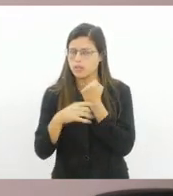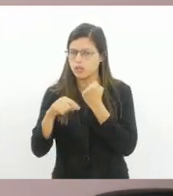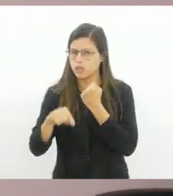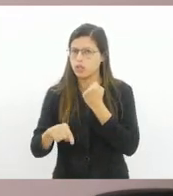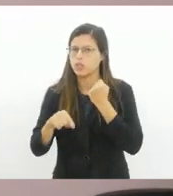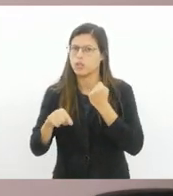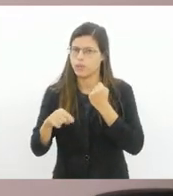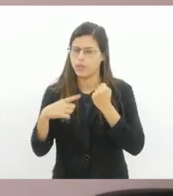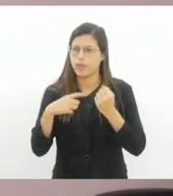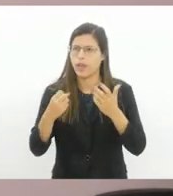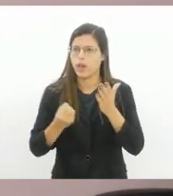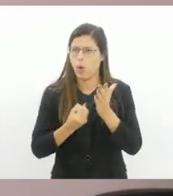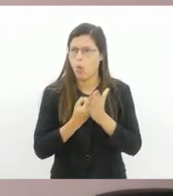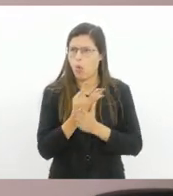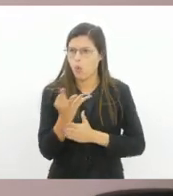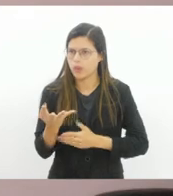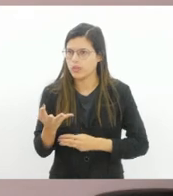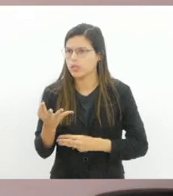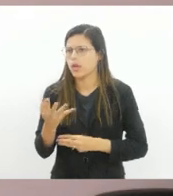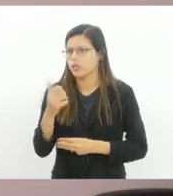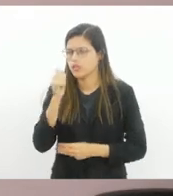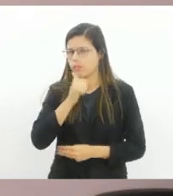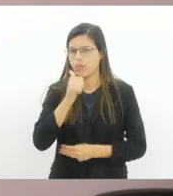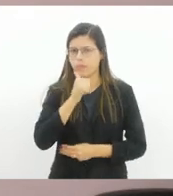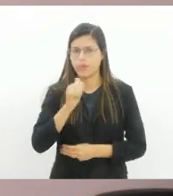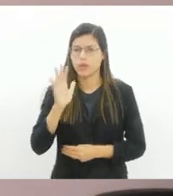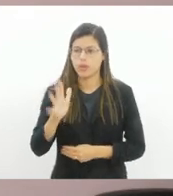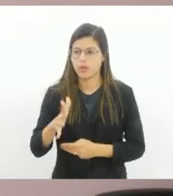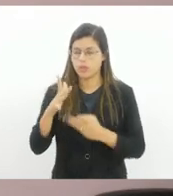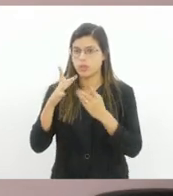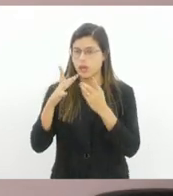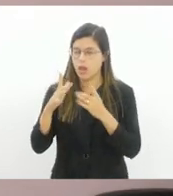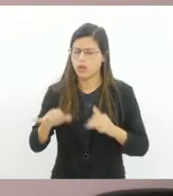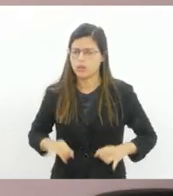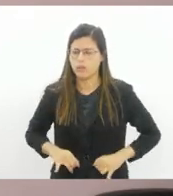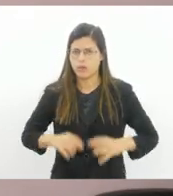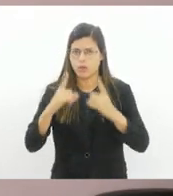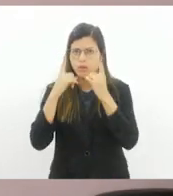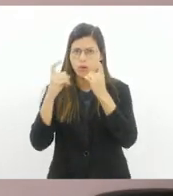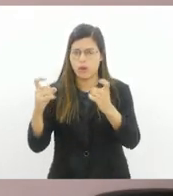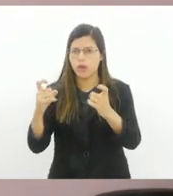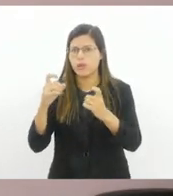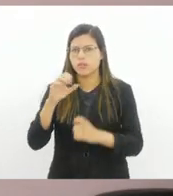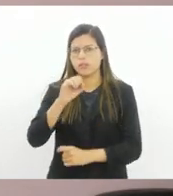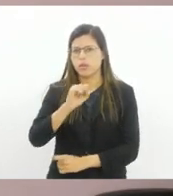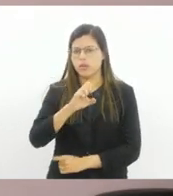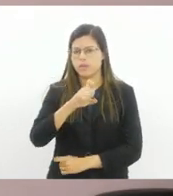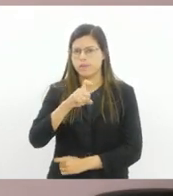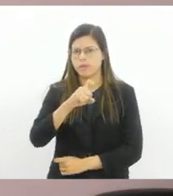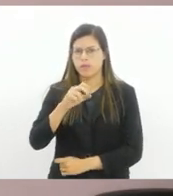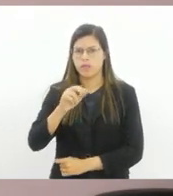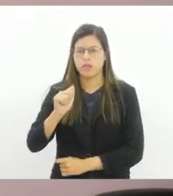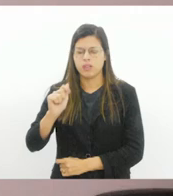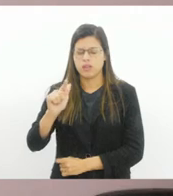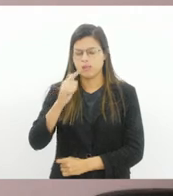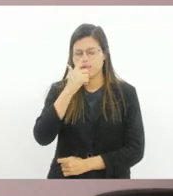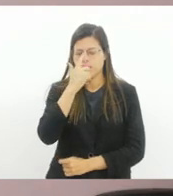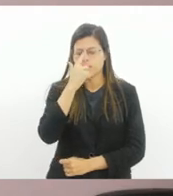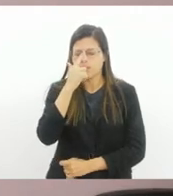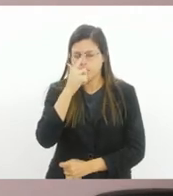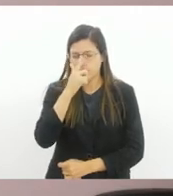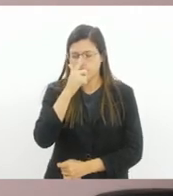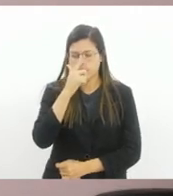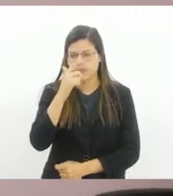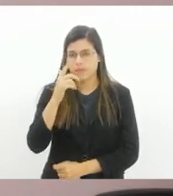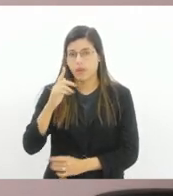uma grande quantidade de mulheres que já sofreram violências sexuais, mas não foi uma conjunção carnal,